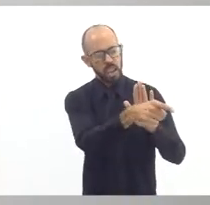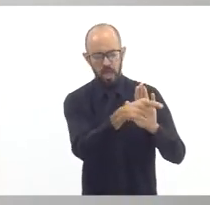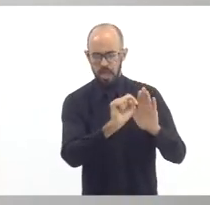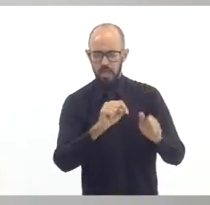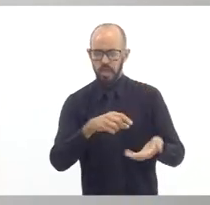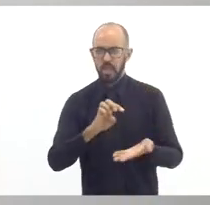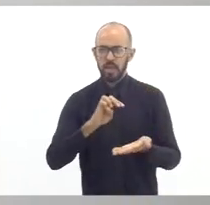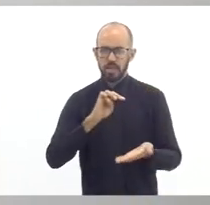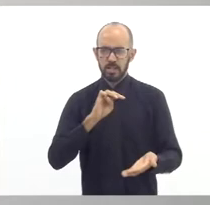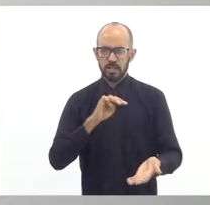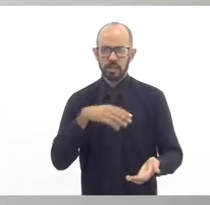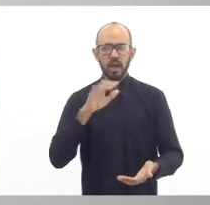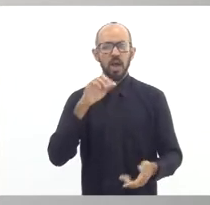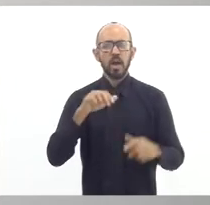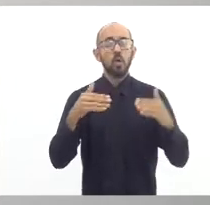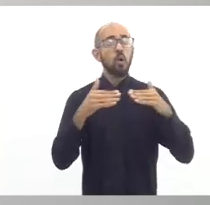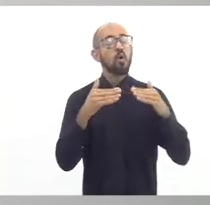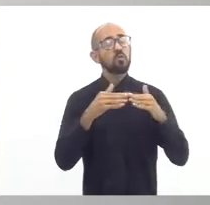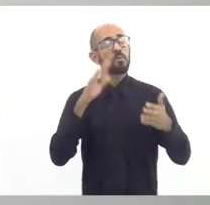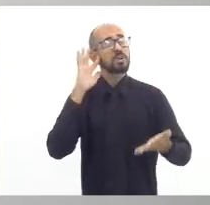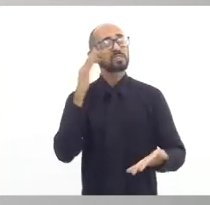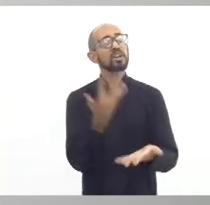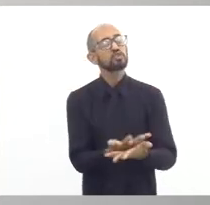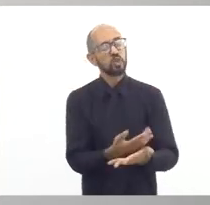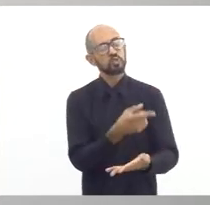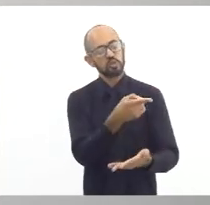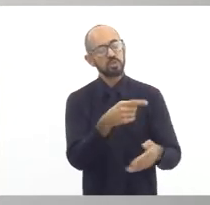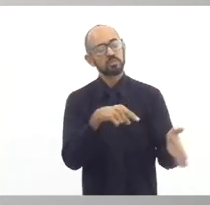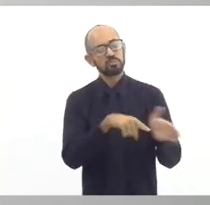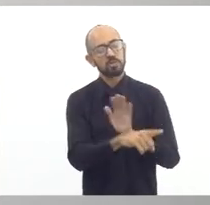emissão das resoluções.